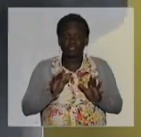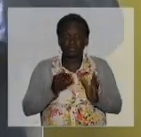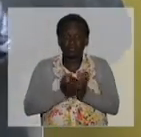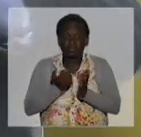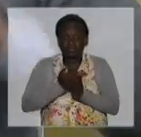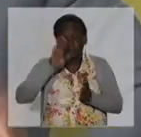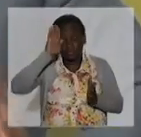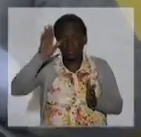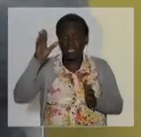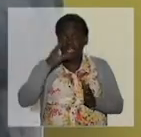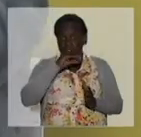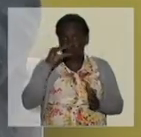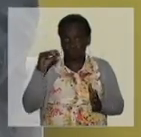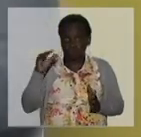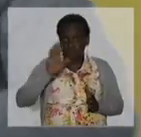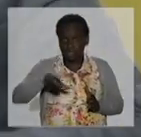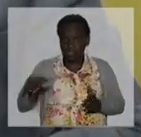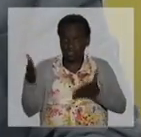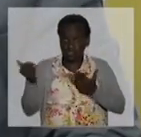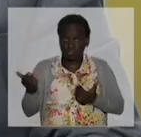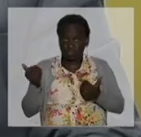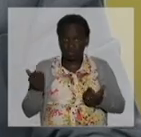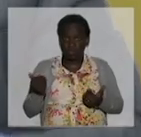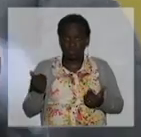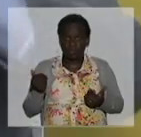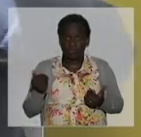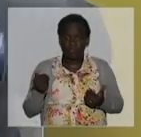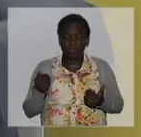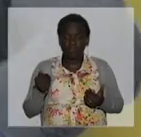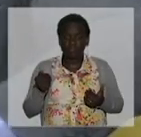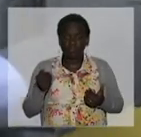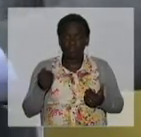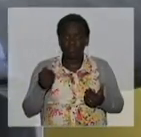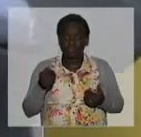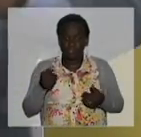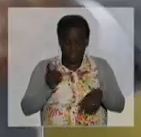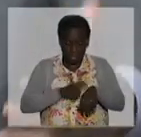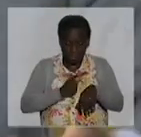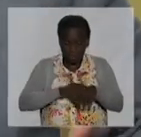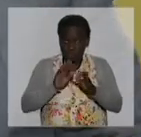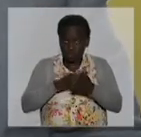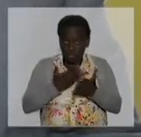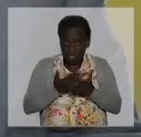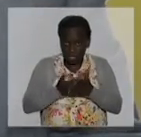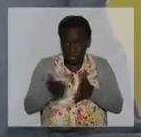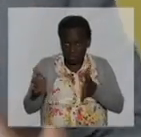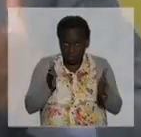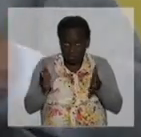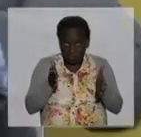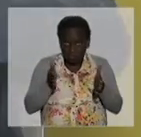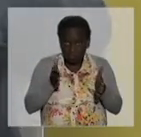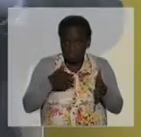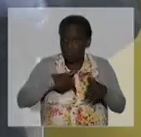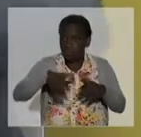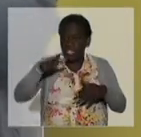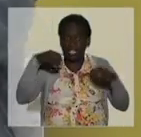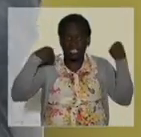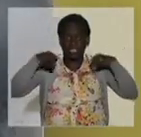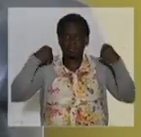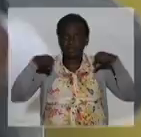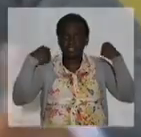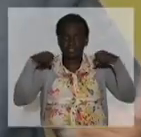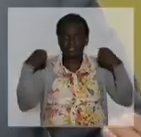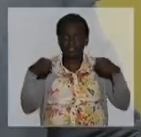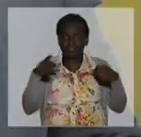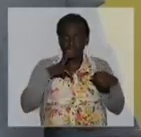para adultos. Crianças e adolescentes que estão no período escolar, não vão a essas